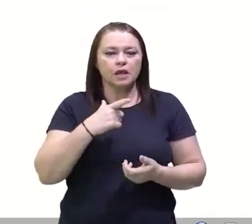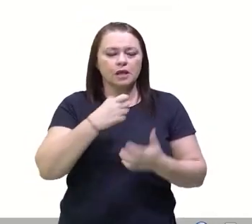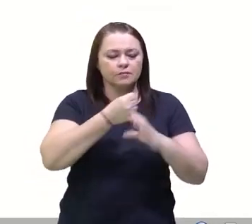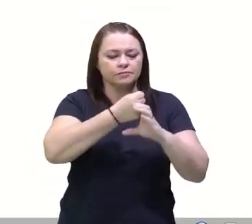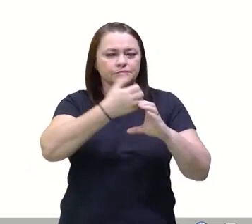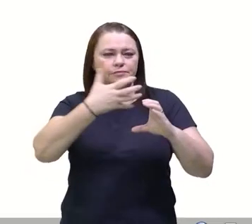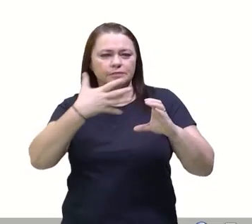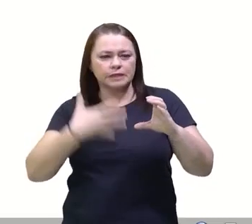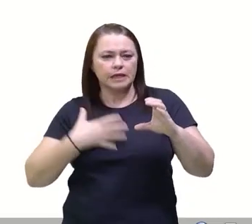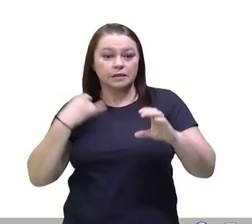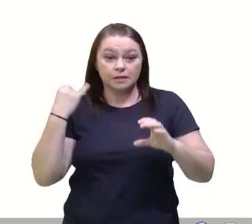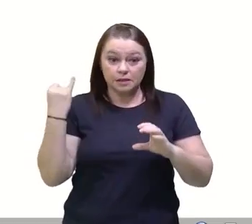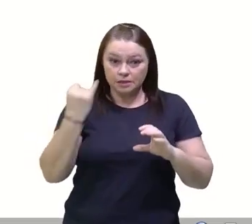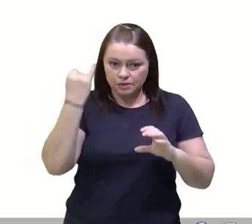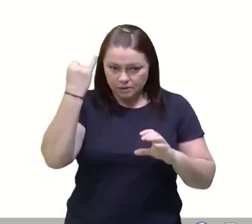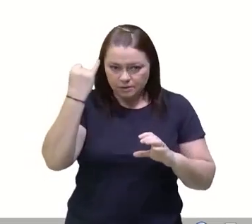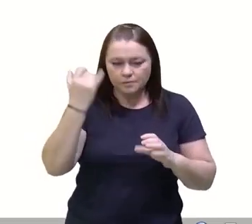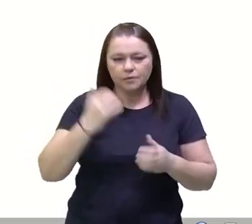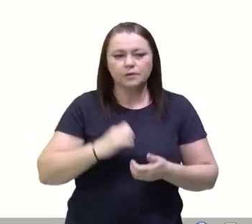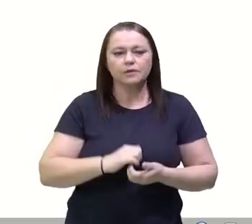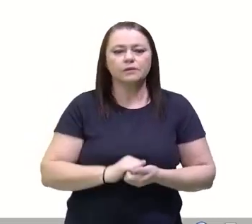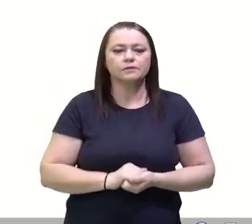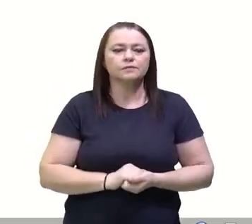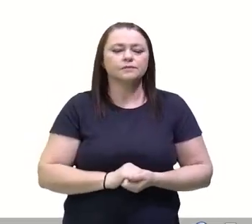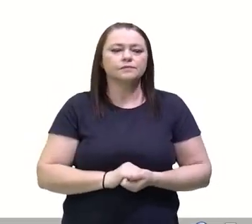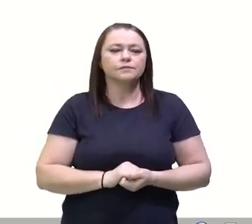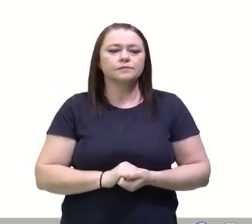características importantes, né? Então,